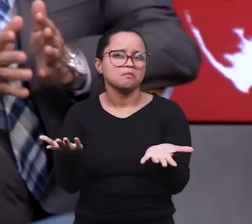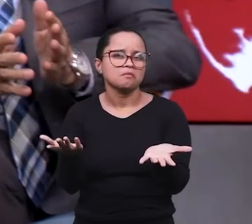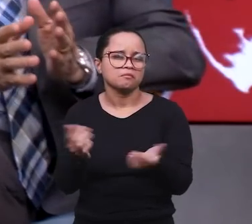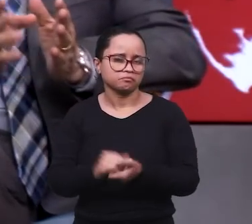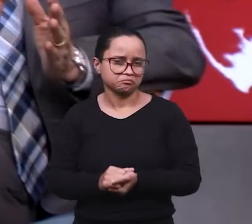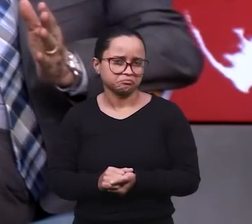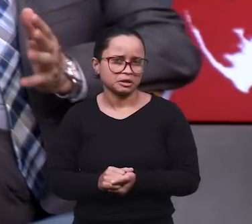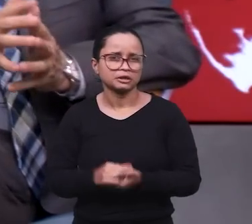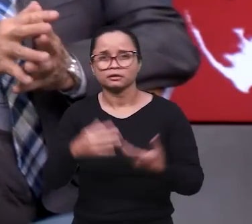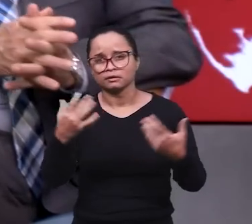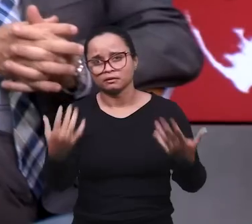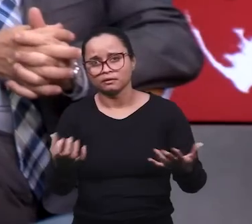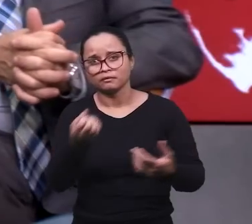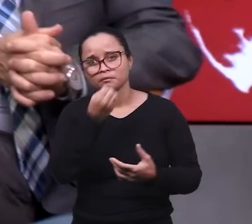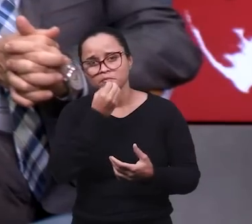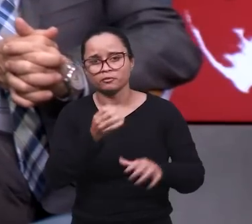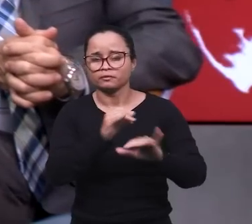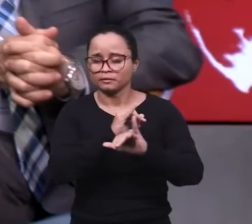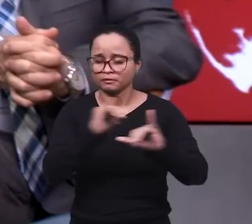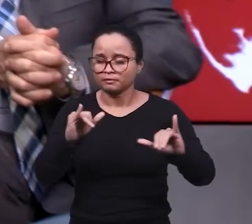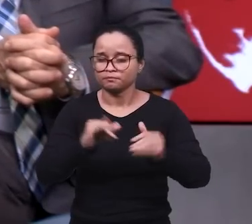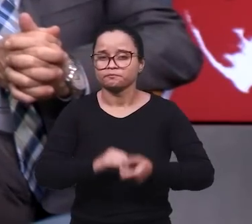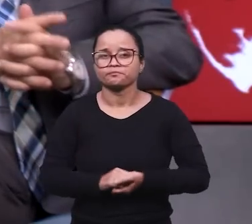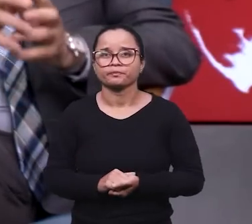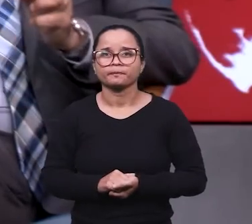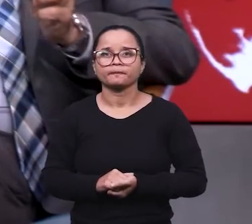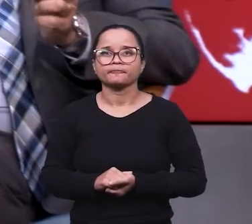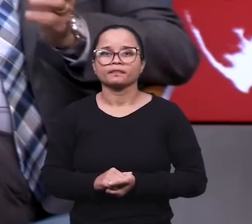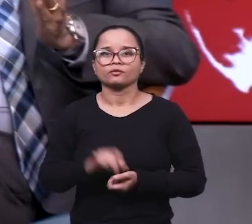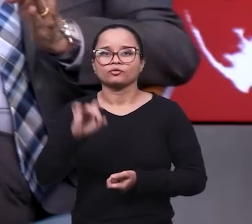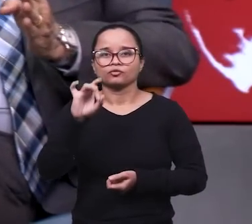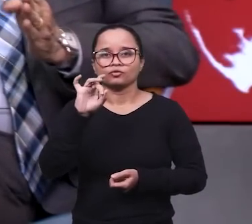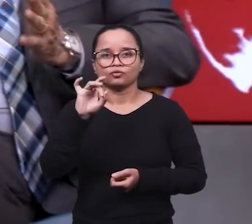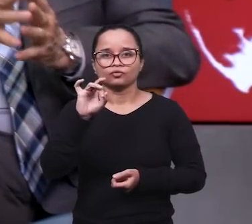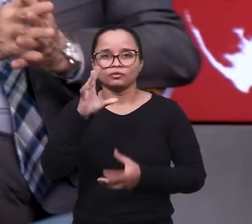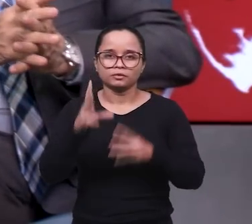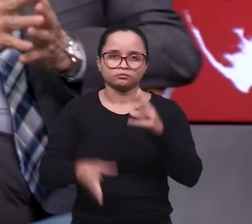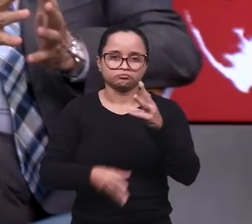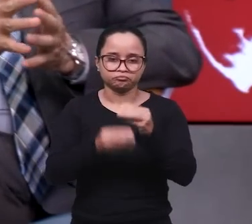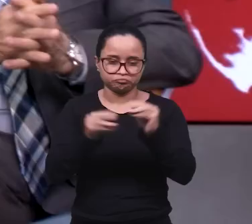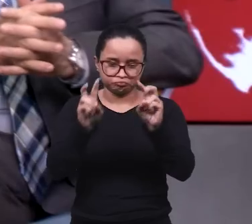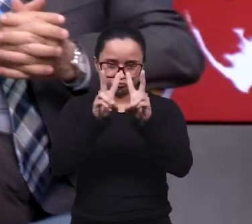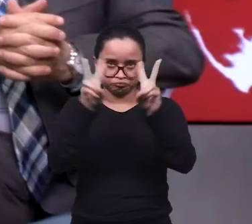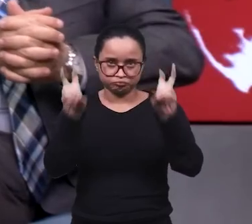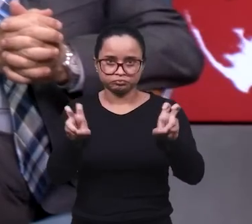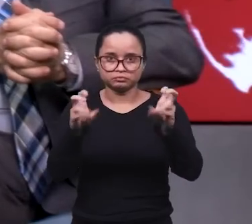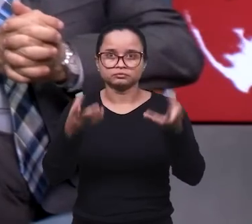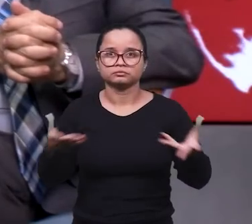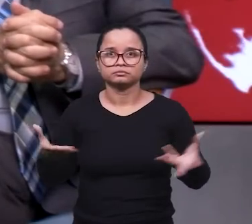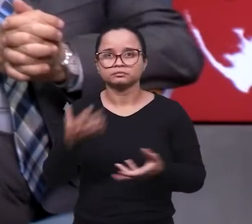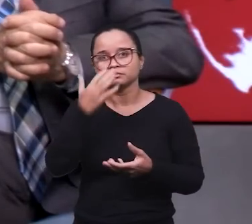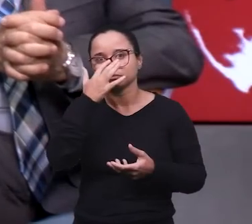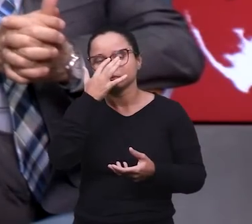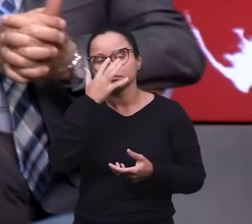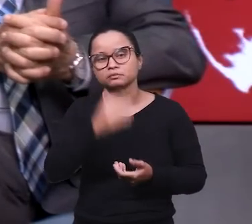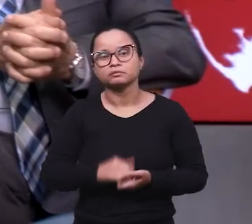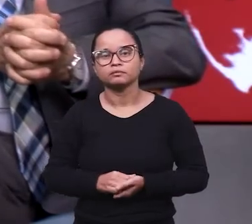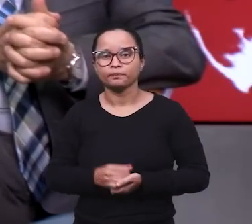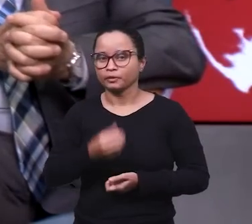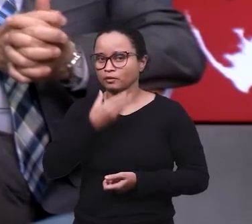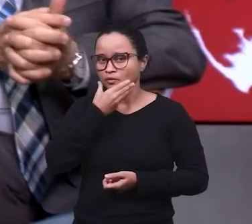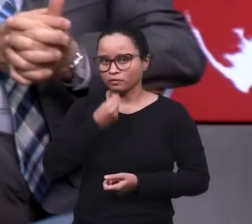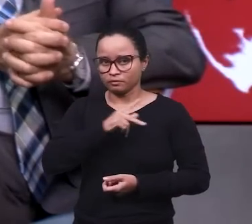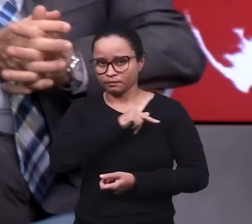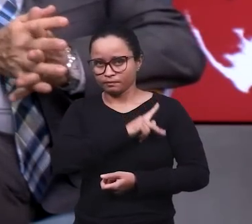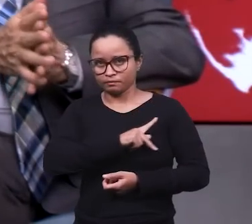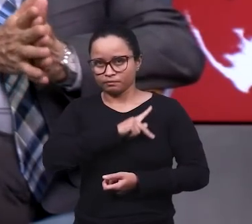É bom que se diga que, só para completar esse assunto nós vamos entrar, que Paulo